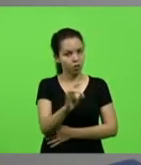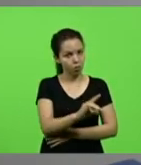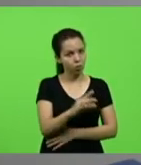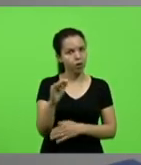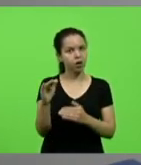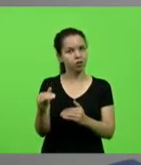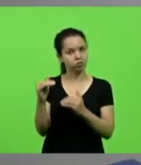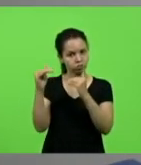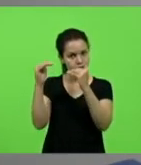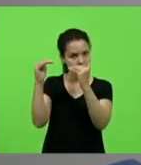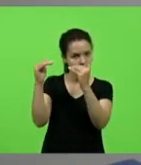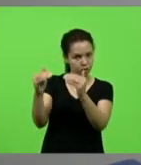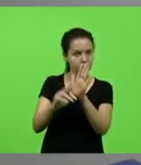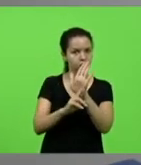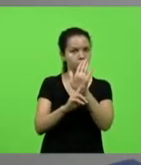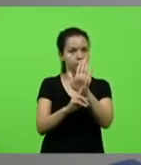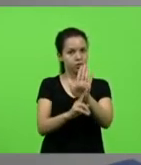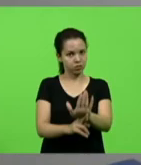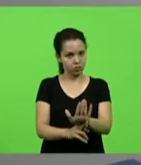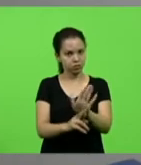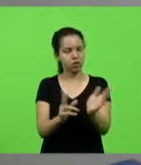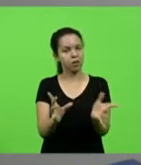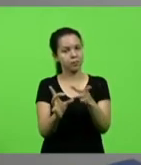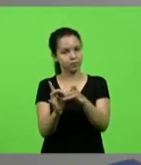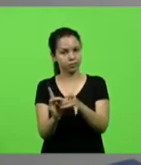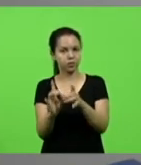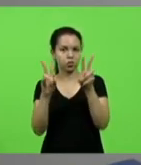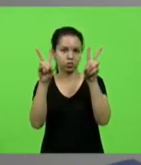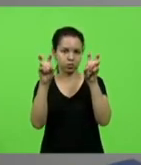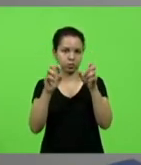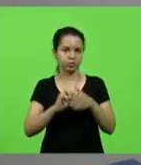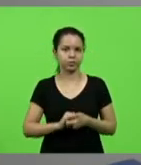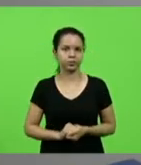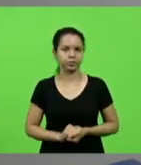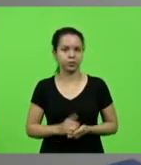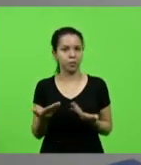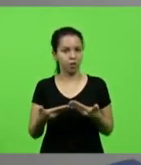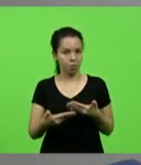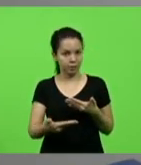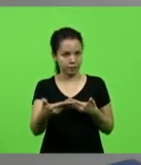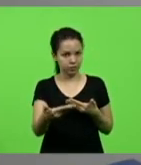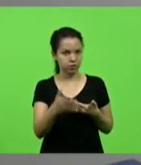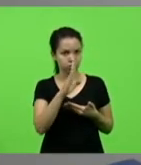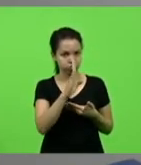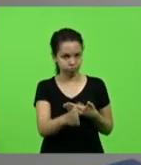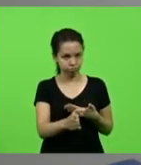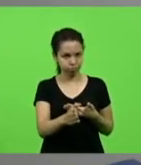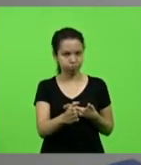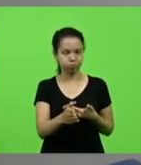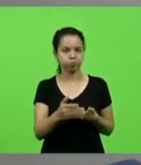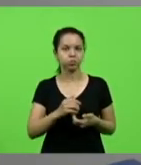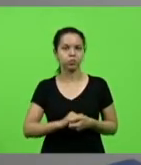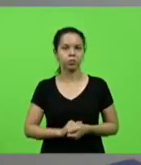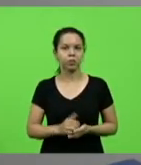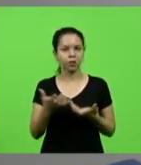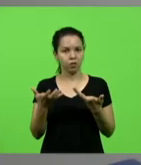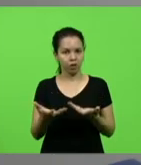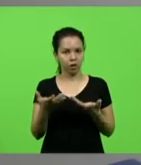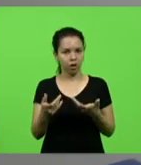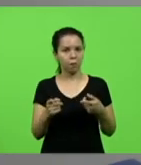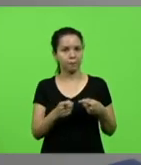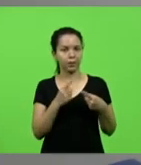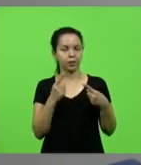que estão ligadas ao tema. E, para começar já, então, eu quero fazer